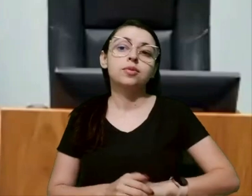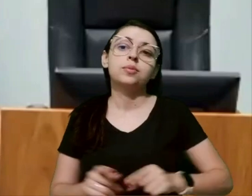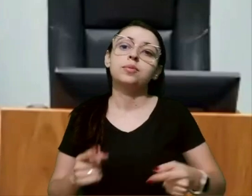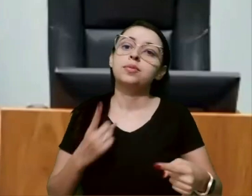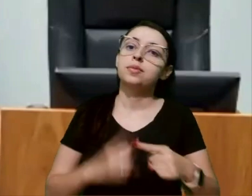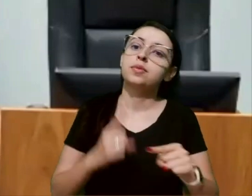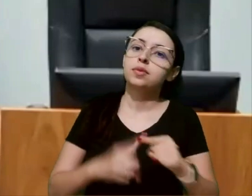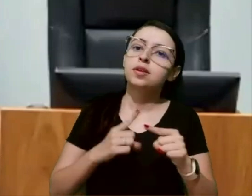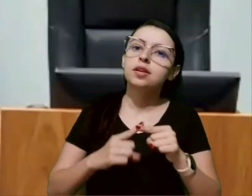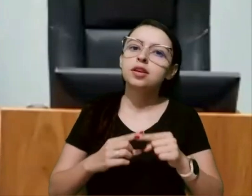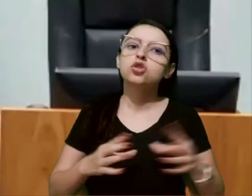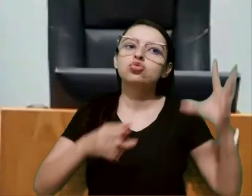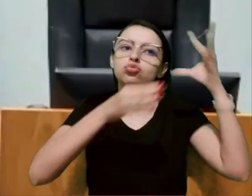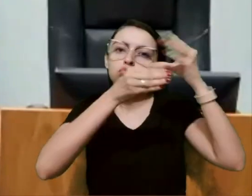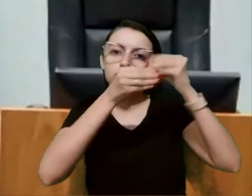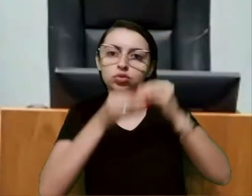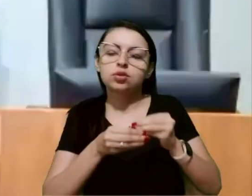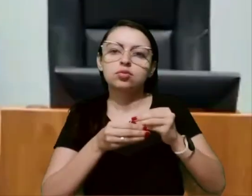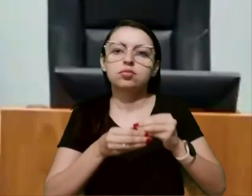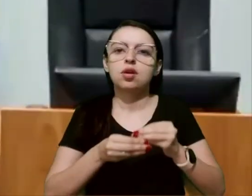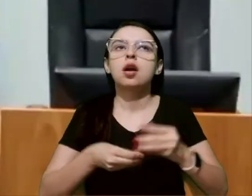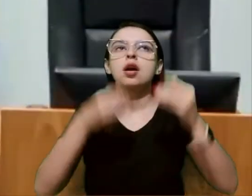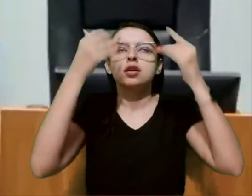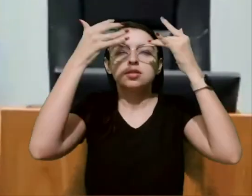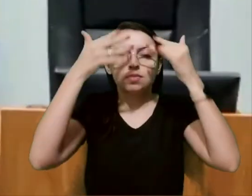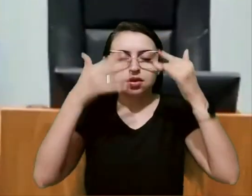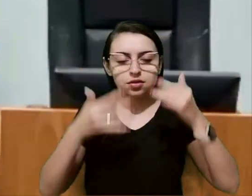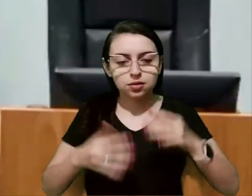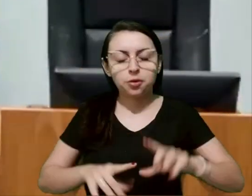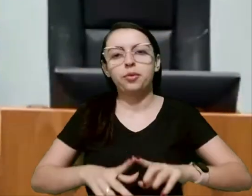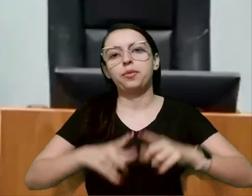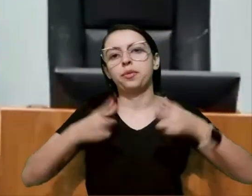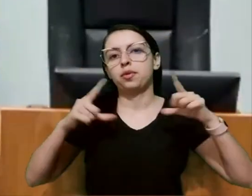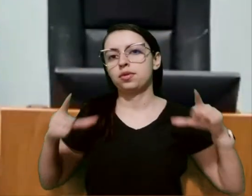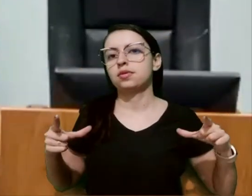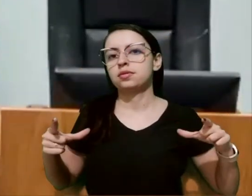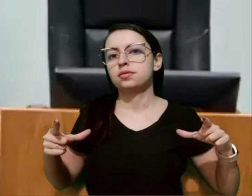foi sintetizado, porque é um currículo alentado.